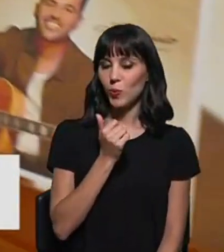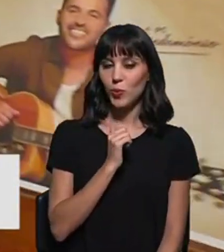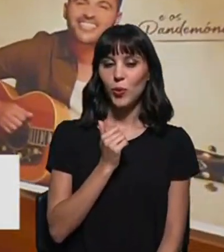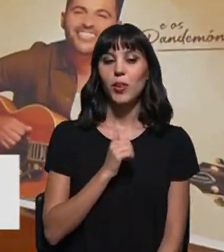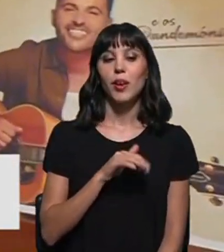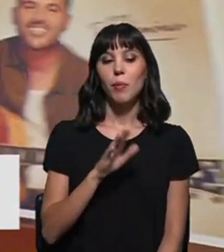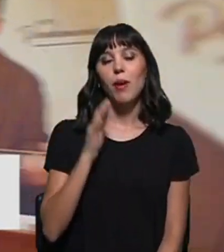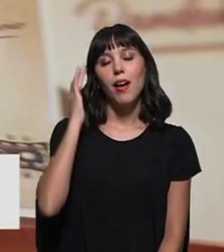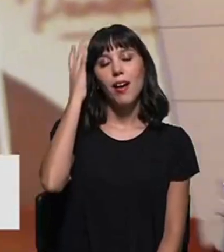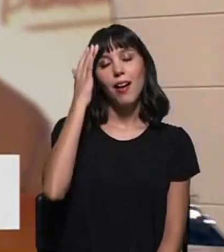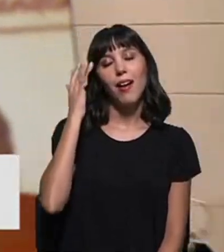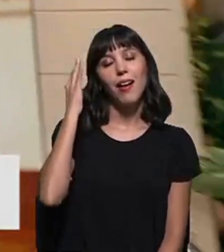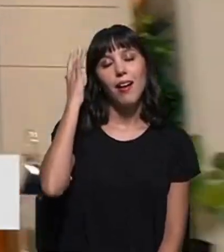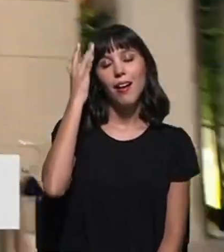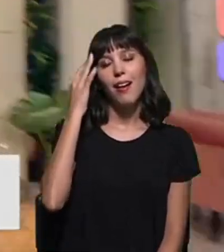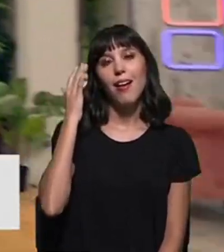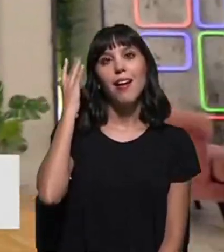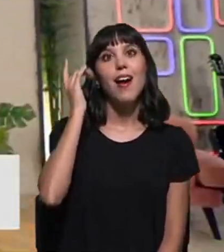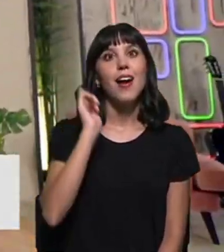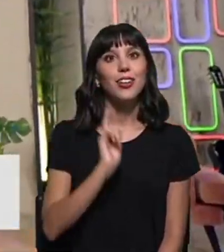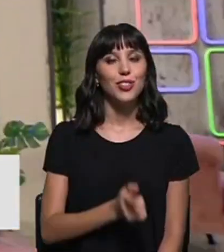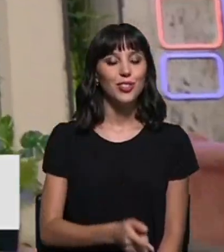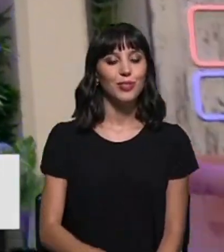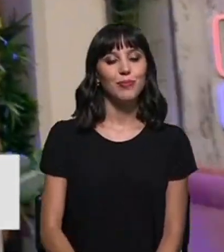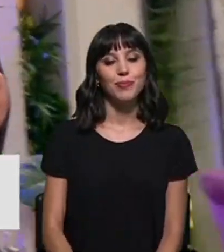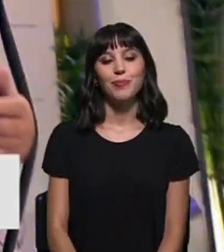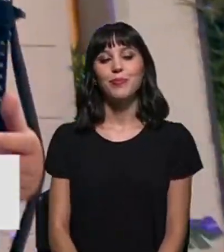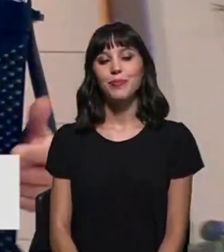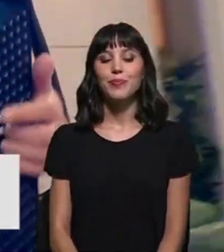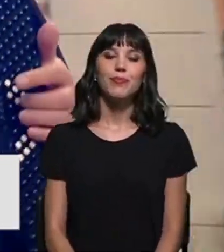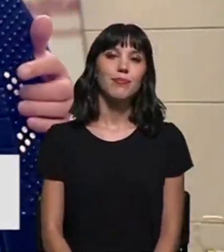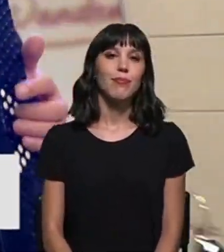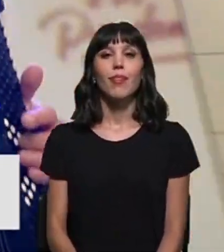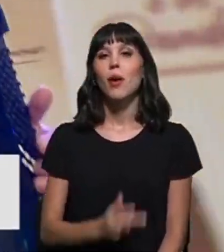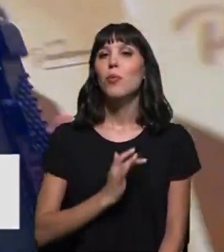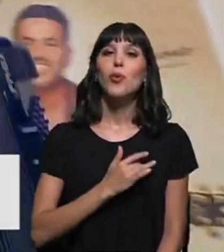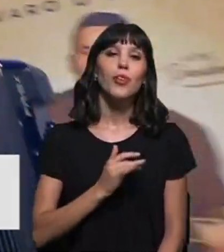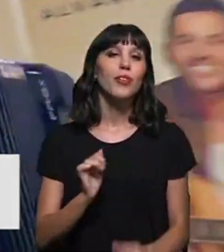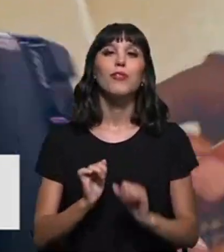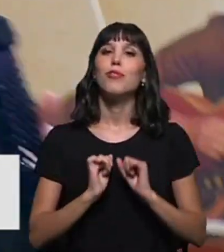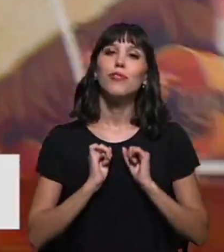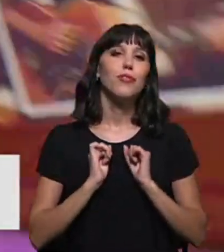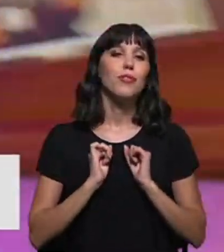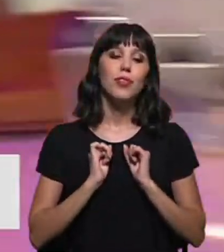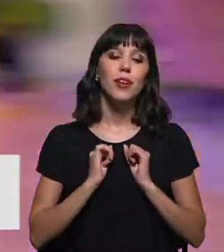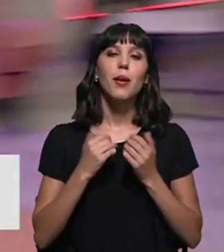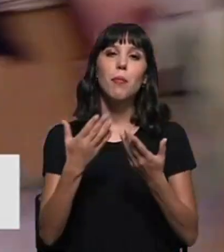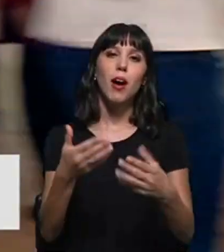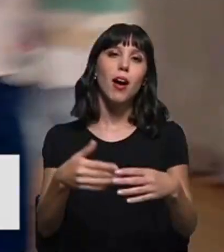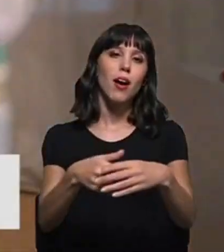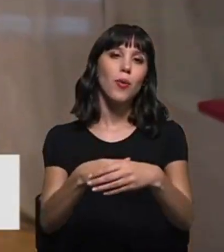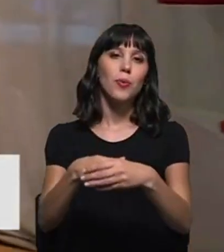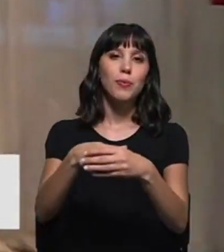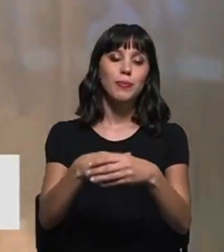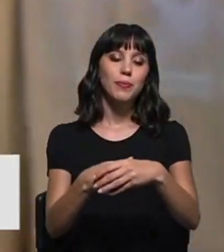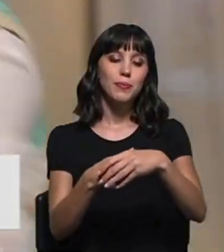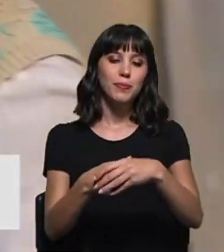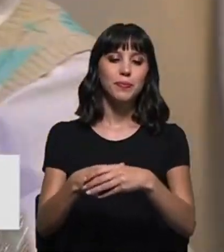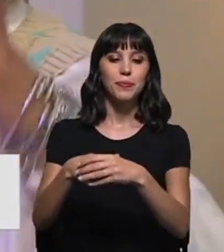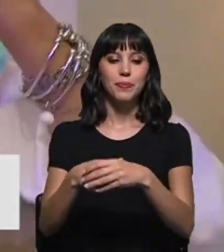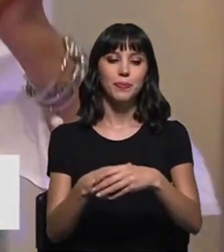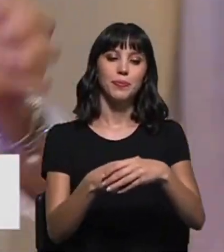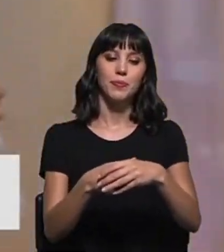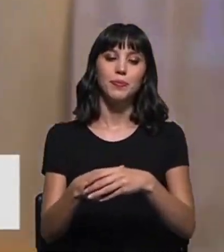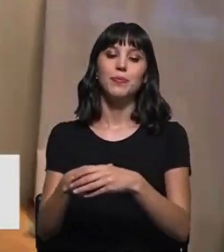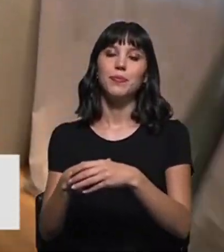o pensamento dizia assim: oh meu amor, dá-me a tua mão, que eu vou-te